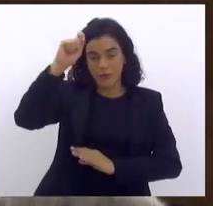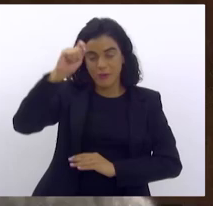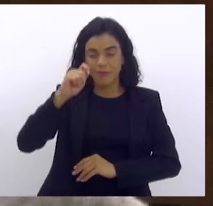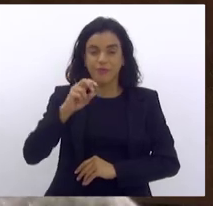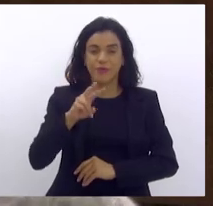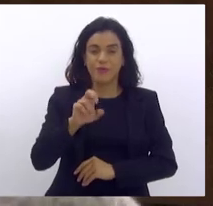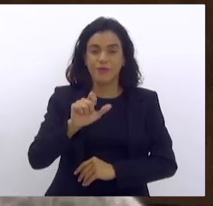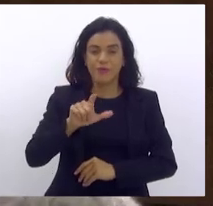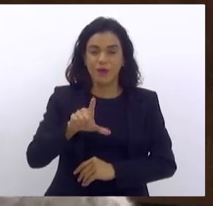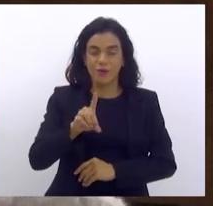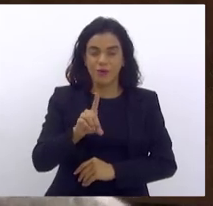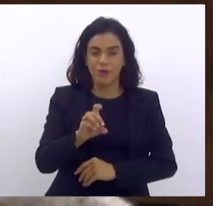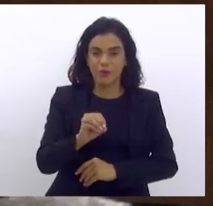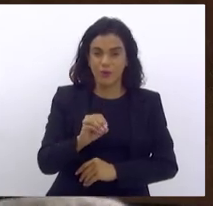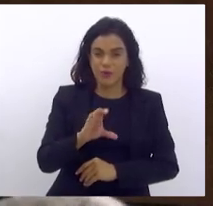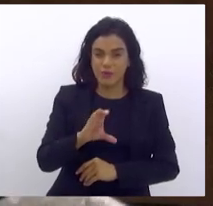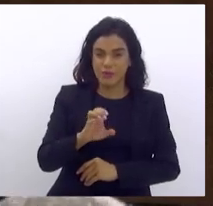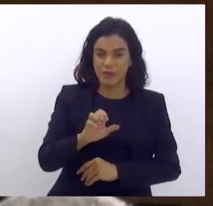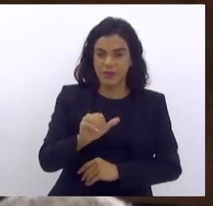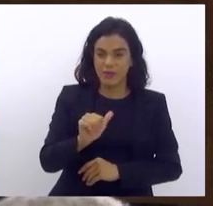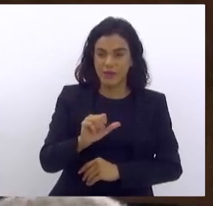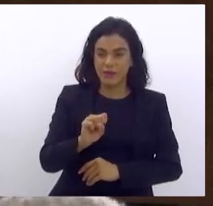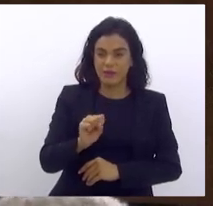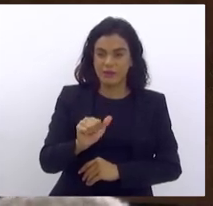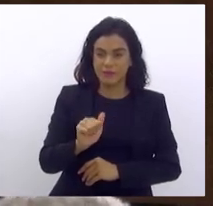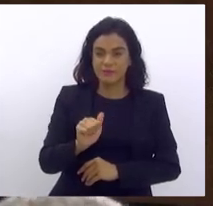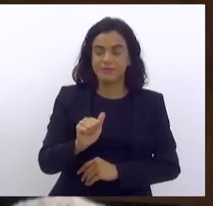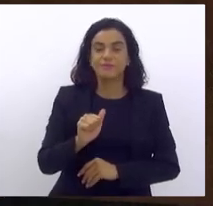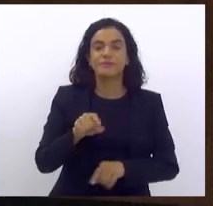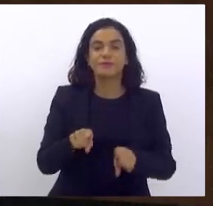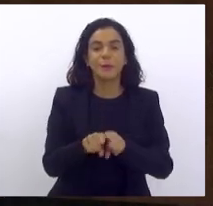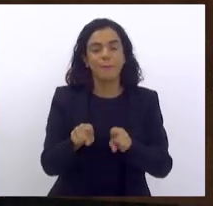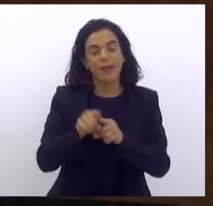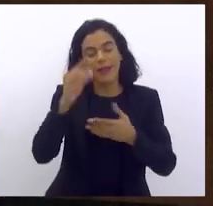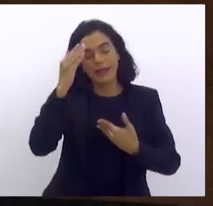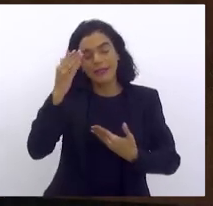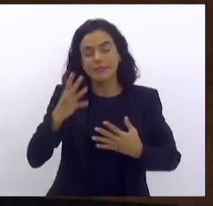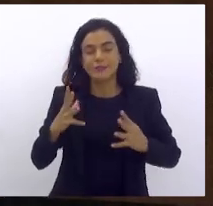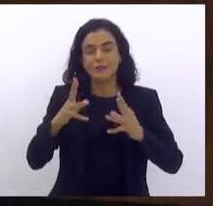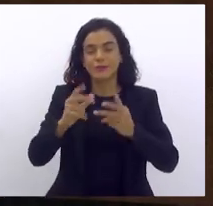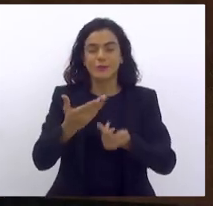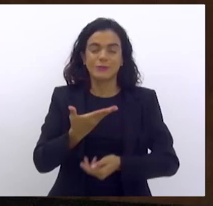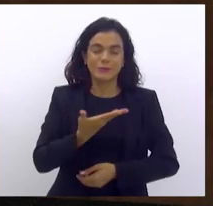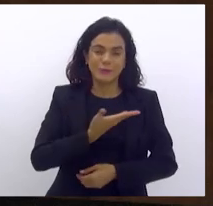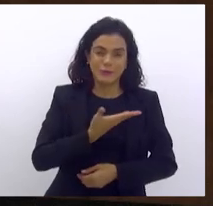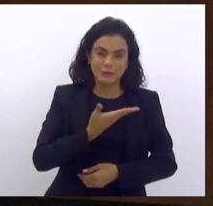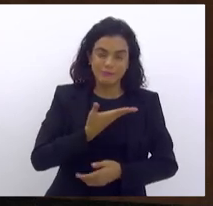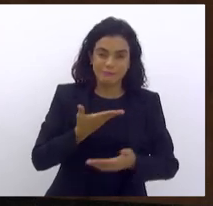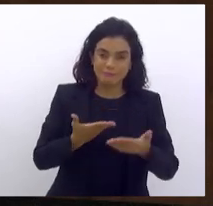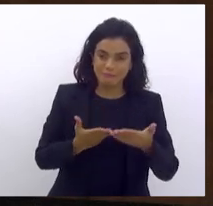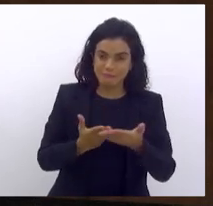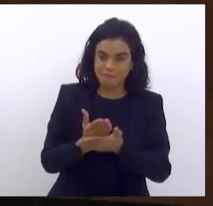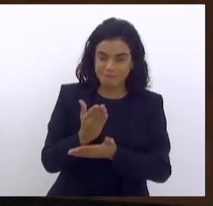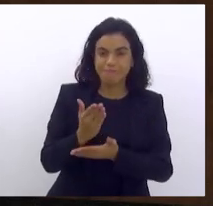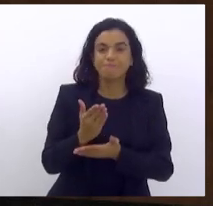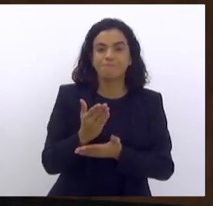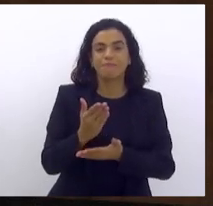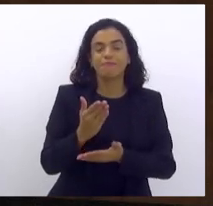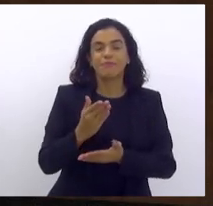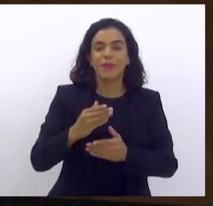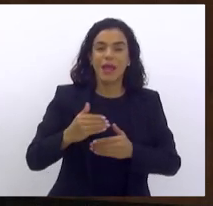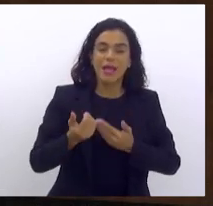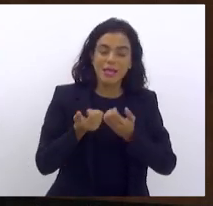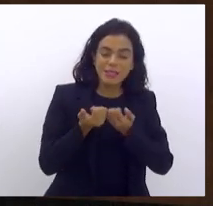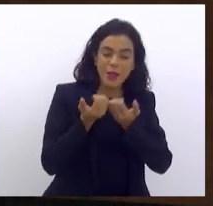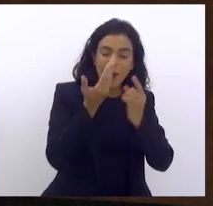Valceasa. Gostaria de agradecer a todos os colegas por aprovarem essa comenda ao prefeito Renato